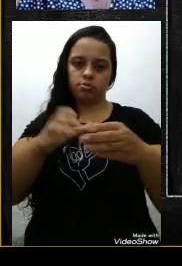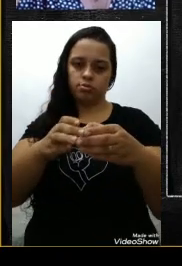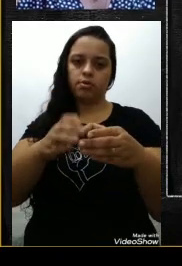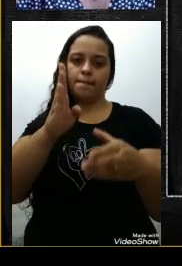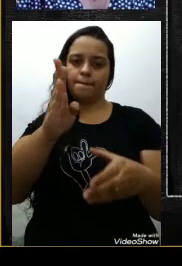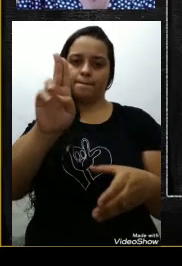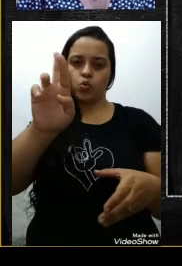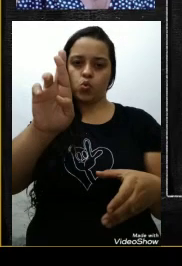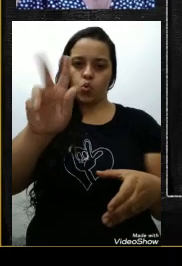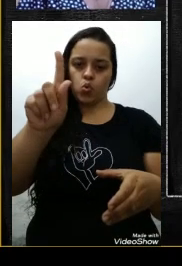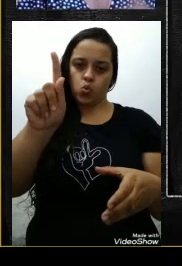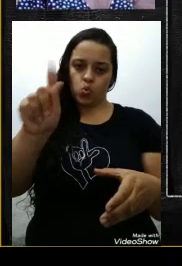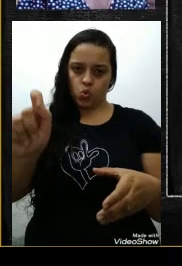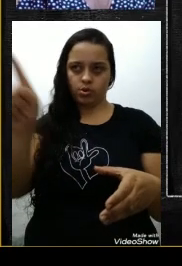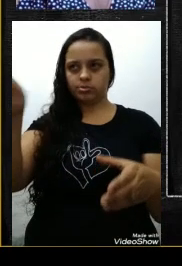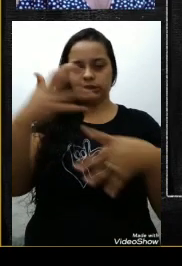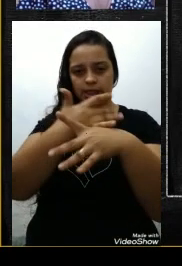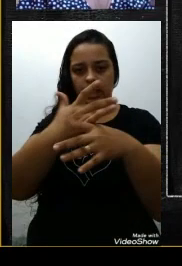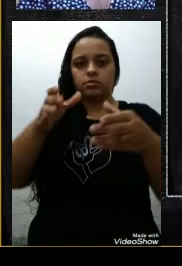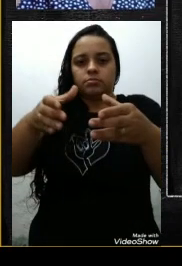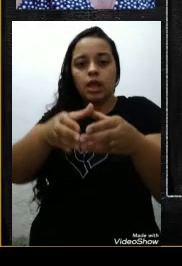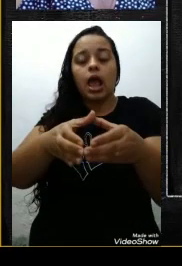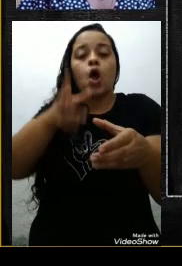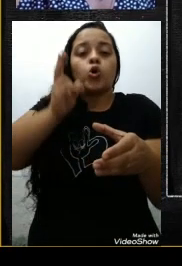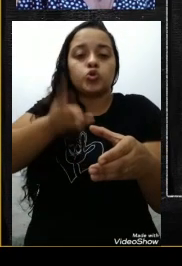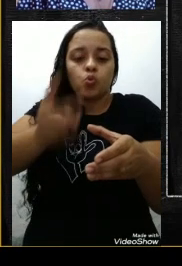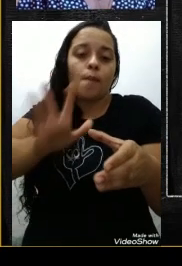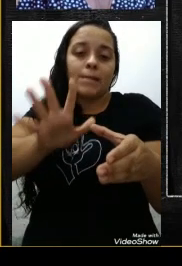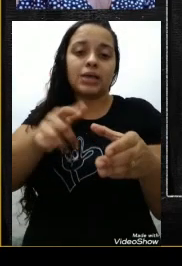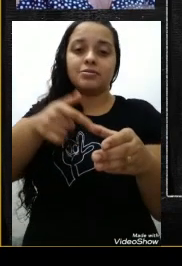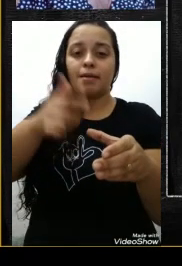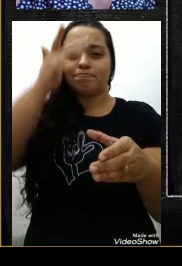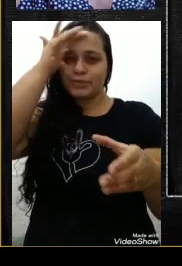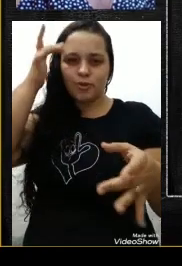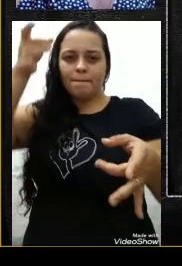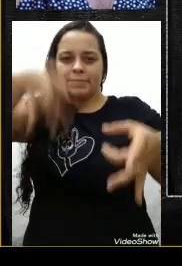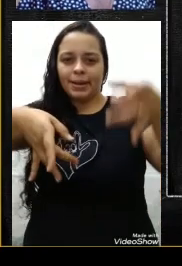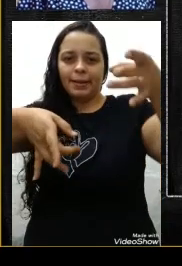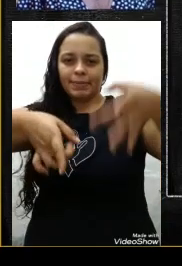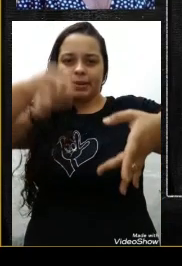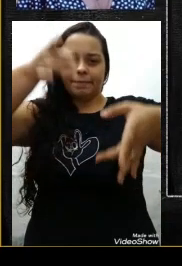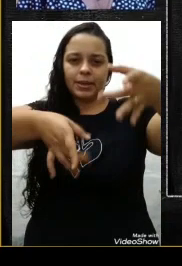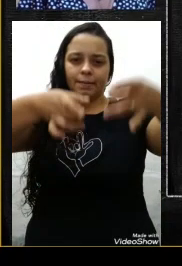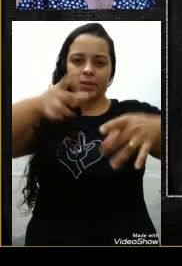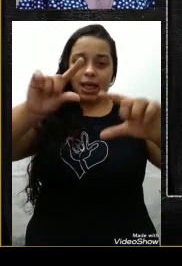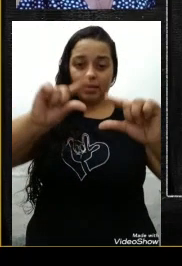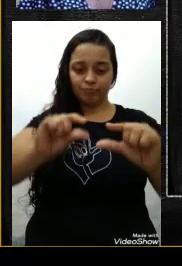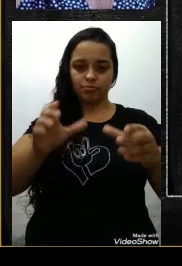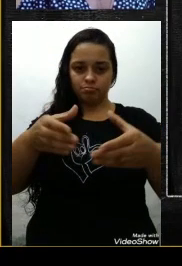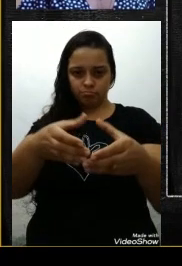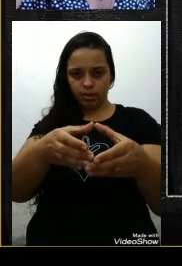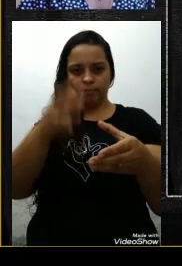se esqueça, as cidades elas foram meio que abandonadas, não na sua totalidade. A população